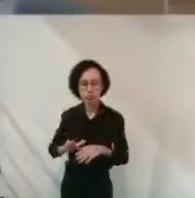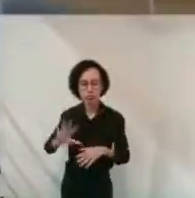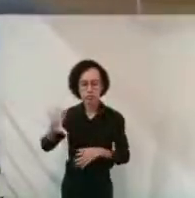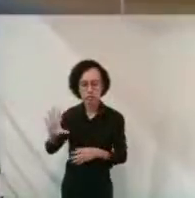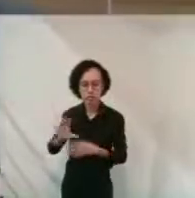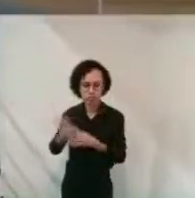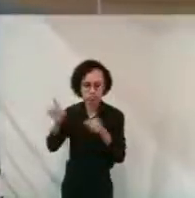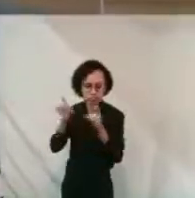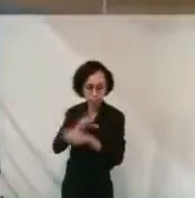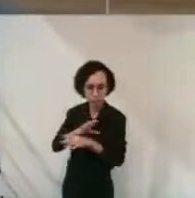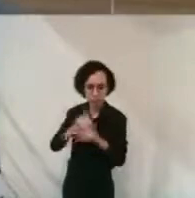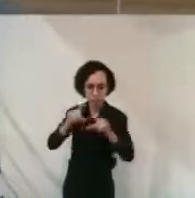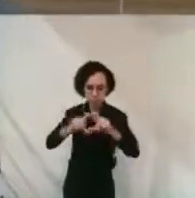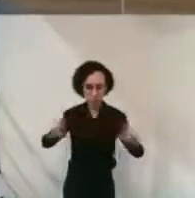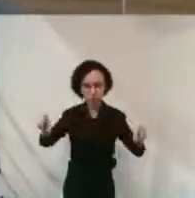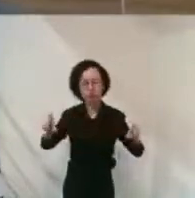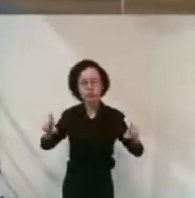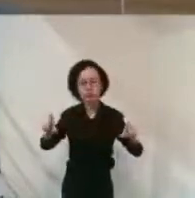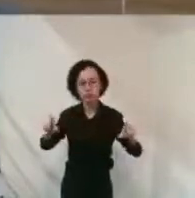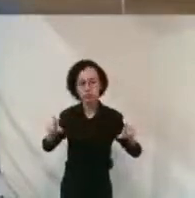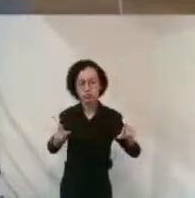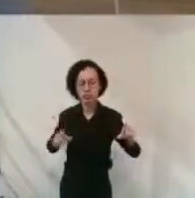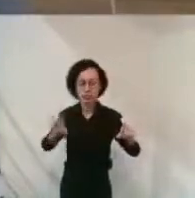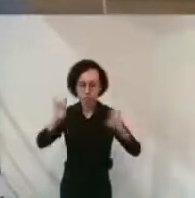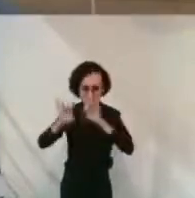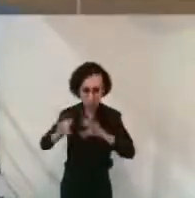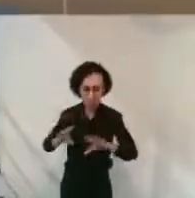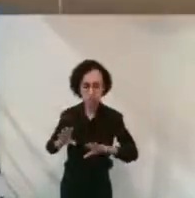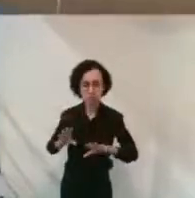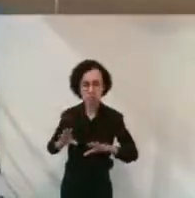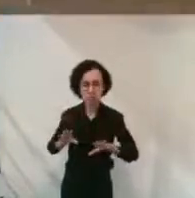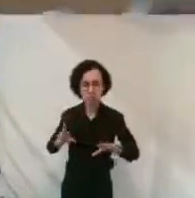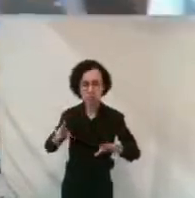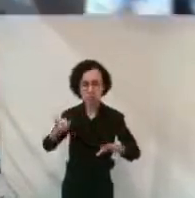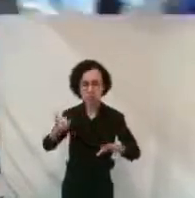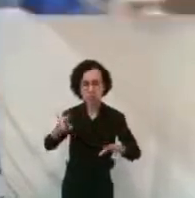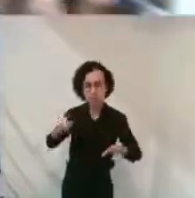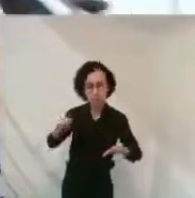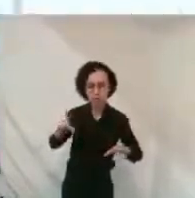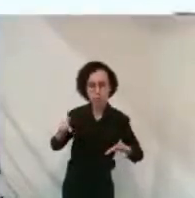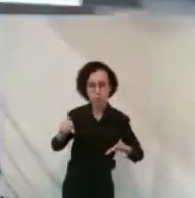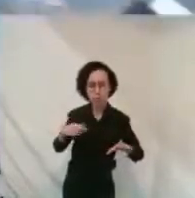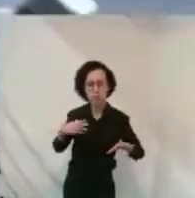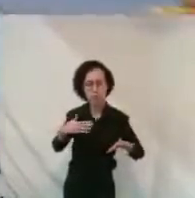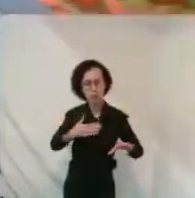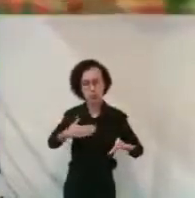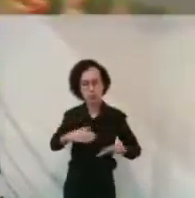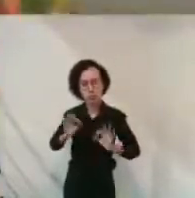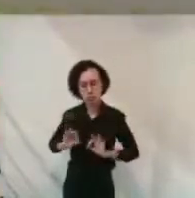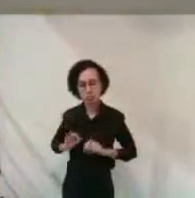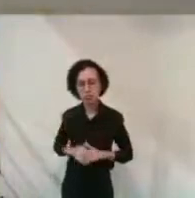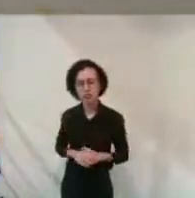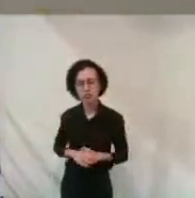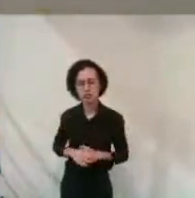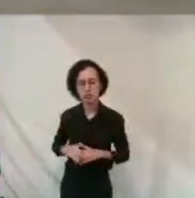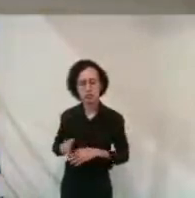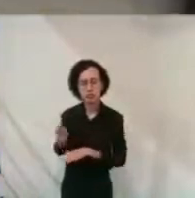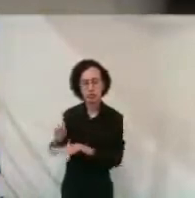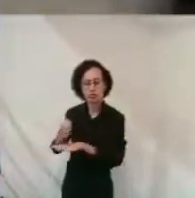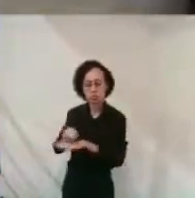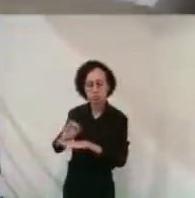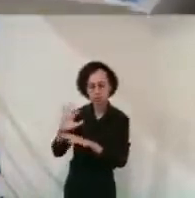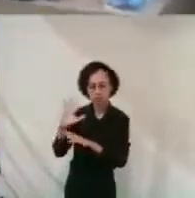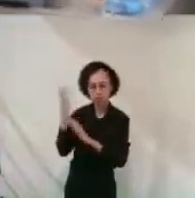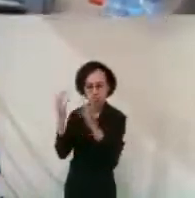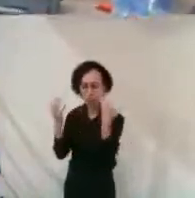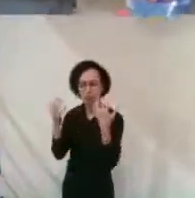concluir com essa frase, que ela é muito especial, que o doutor Rinaldo gostou muito dela à época, não foi, doutor Rinaldo? Cuidar do meu